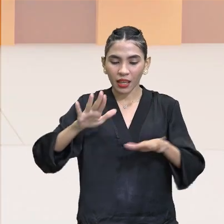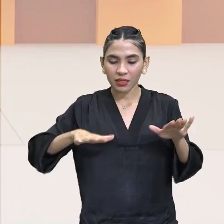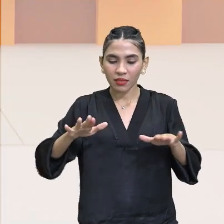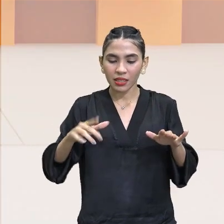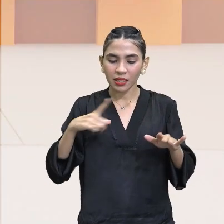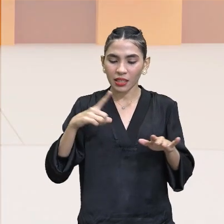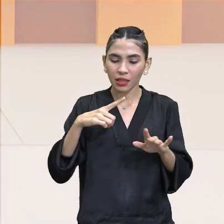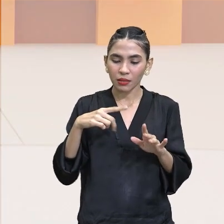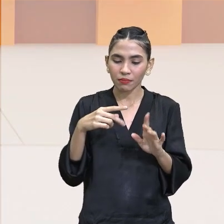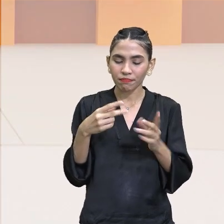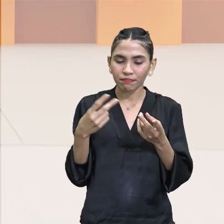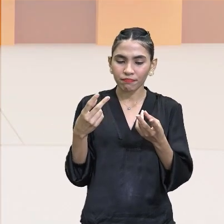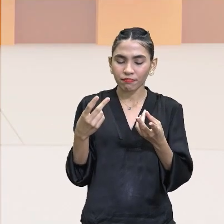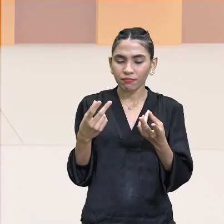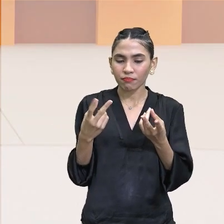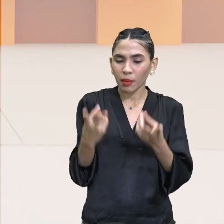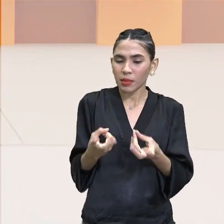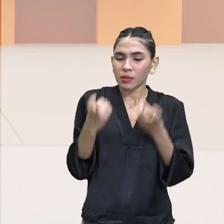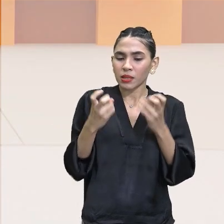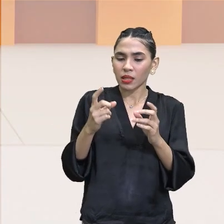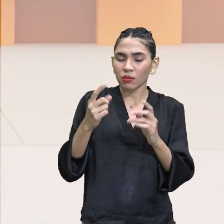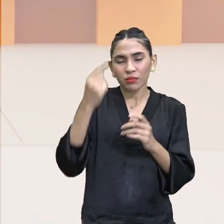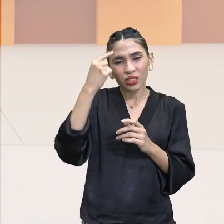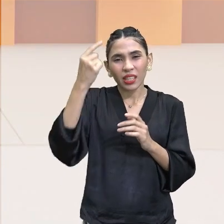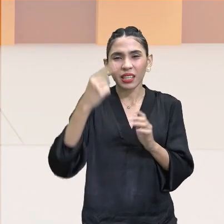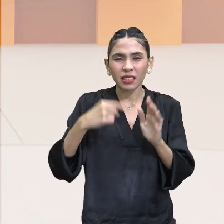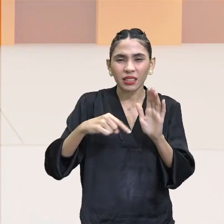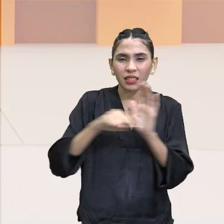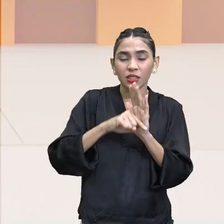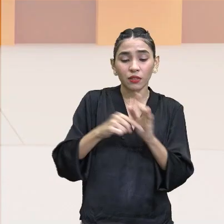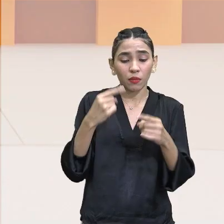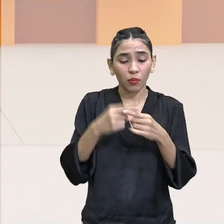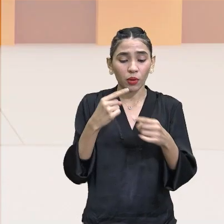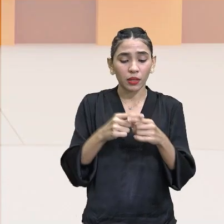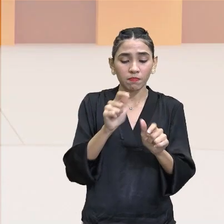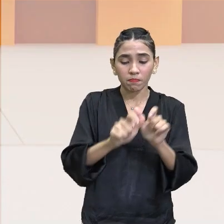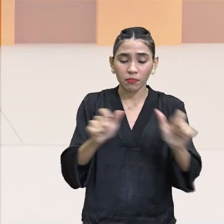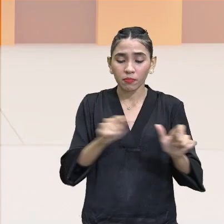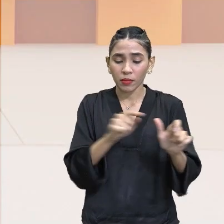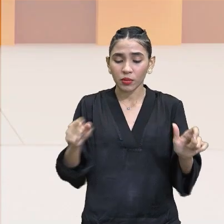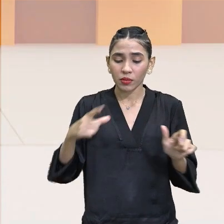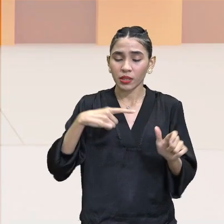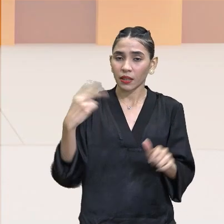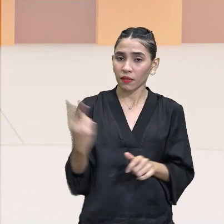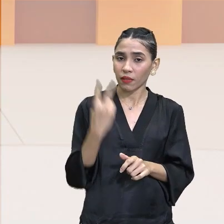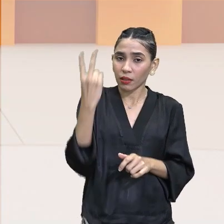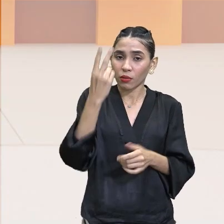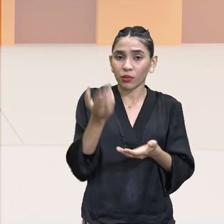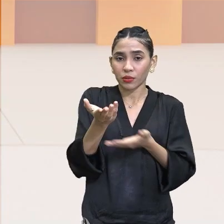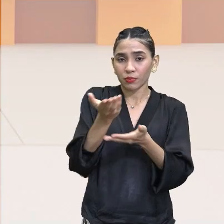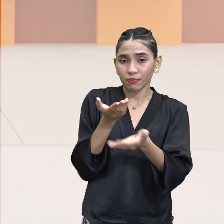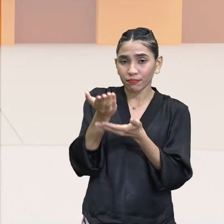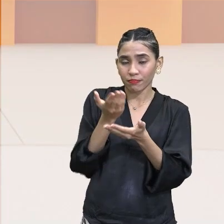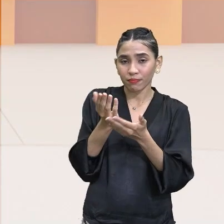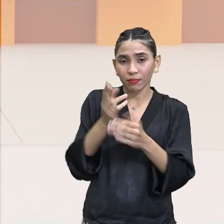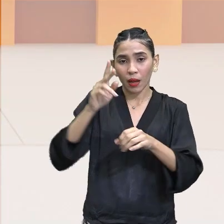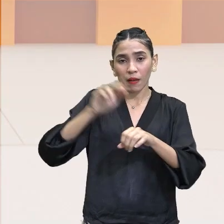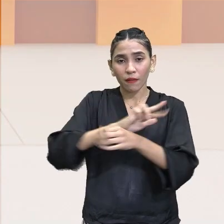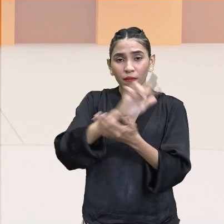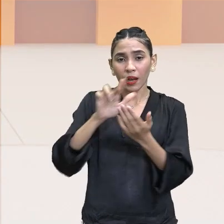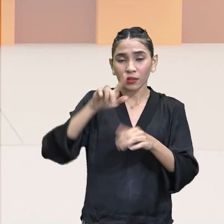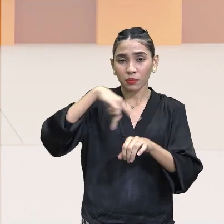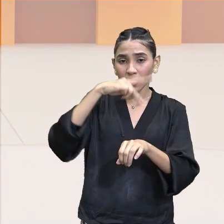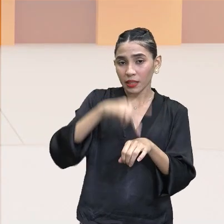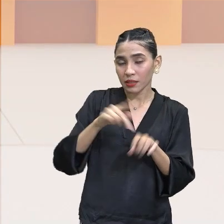uma coisa negativa, né? Por quê? Porque as pessoas têm valores ali que são compartilhados por vários países, mas aquela cultura